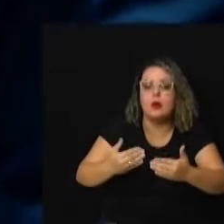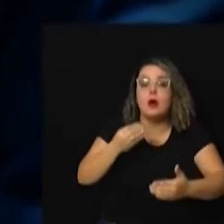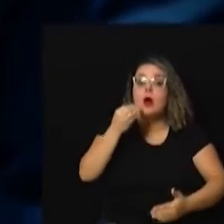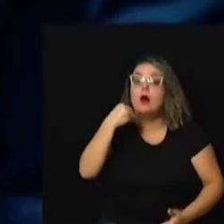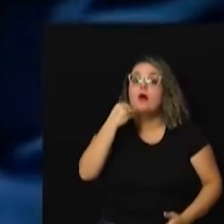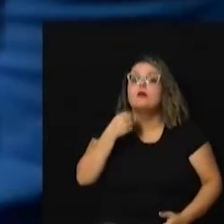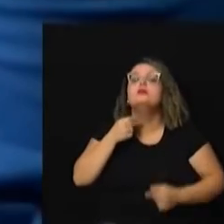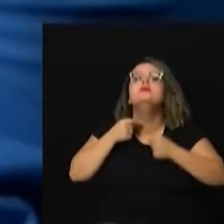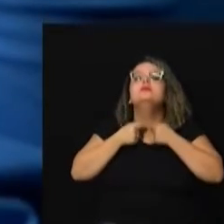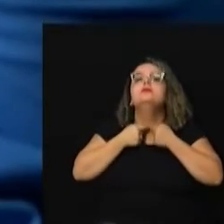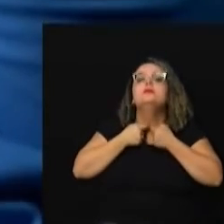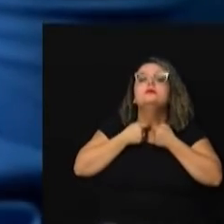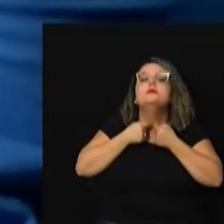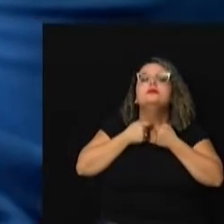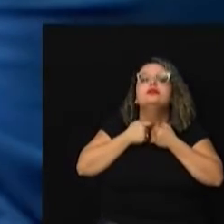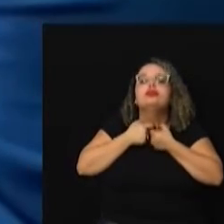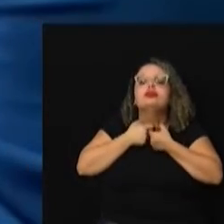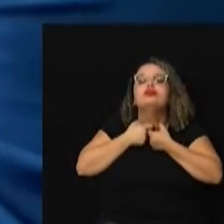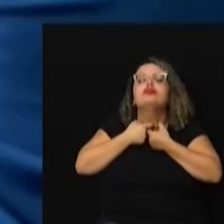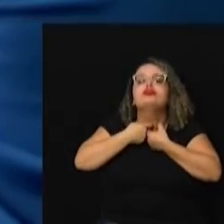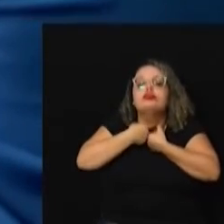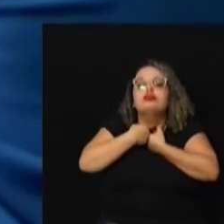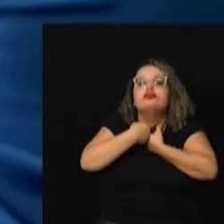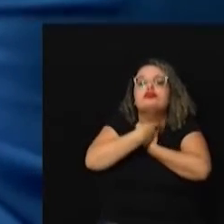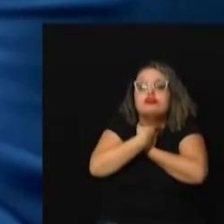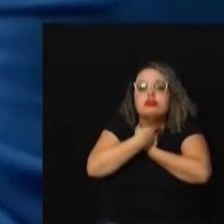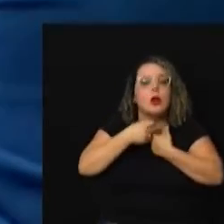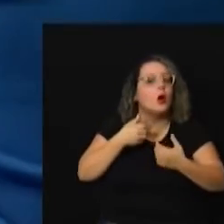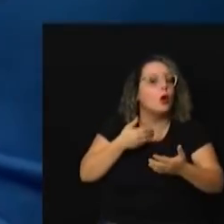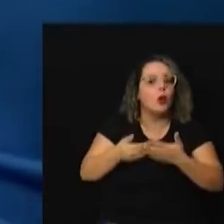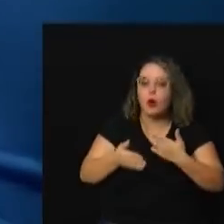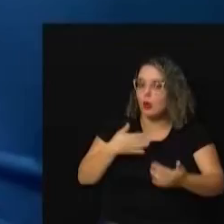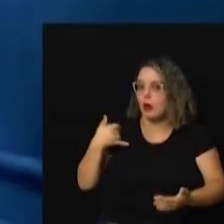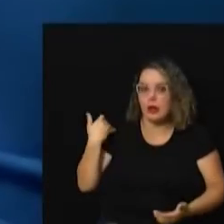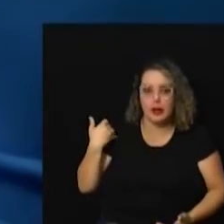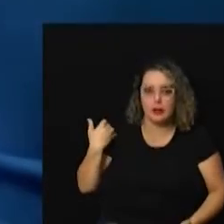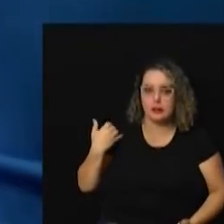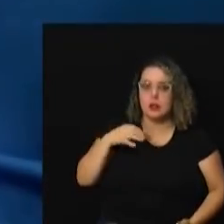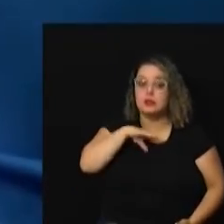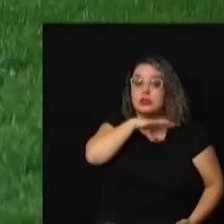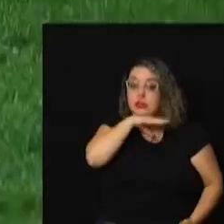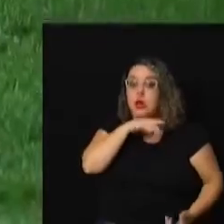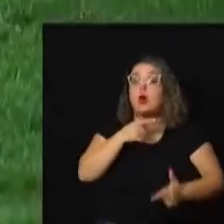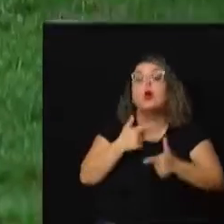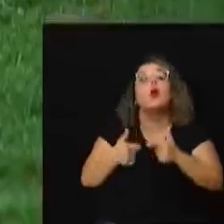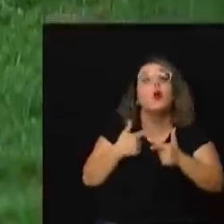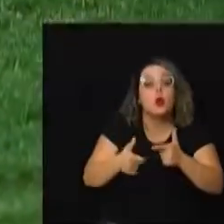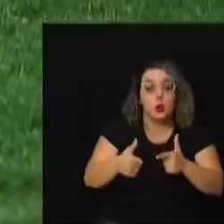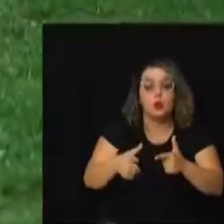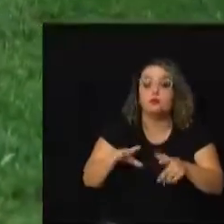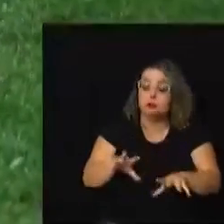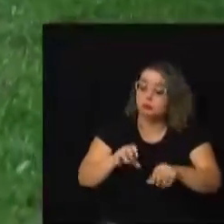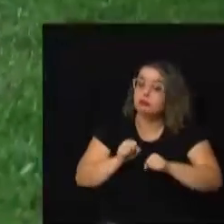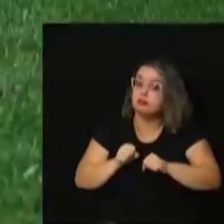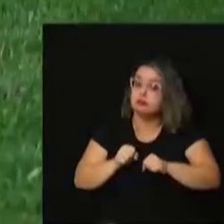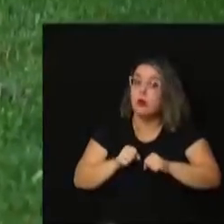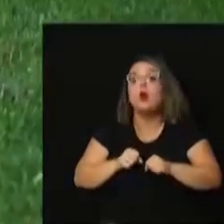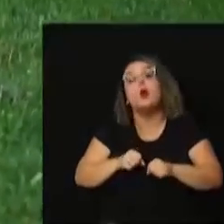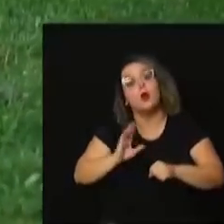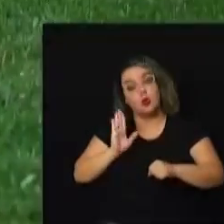que significa falta de ar. Então, se o paciente apresentar algum desses sintomas, o responsável pelo animal